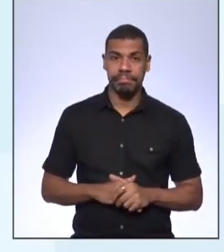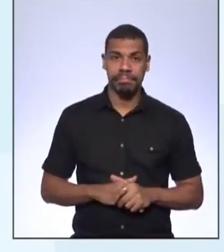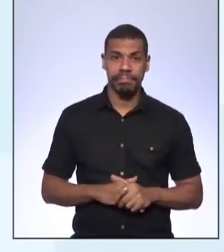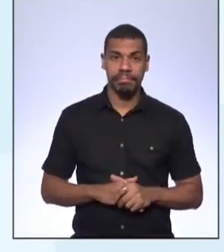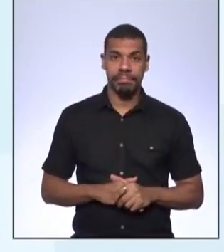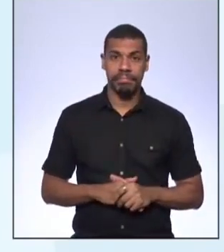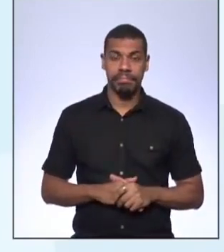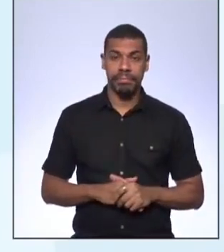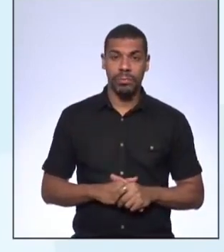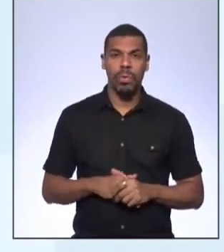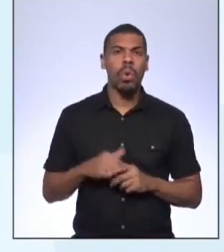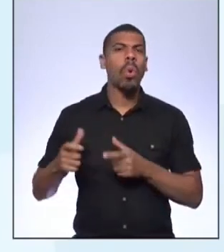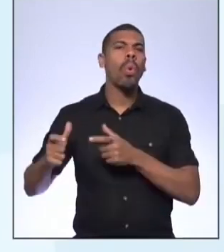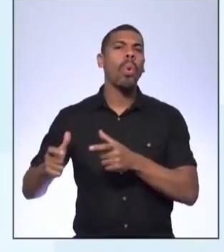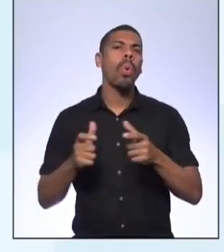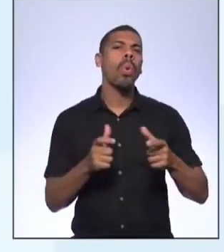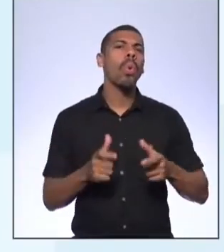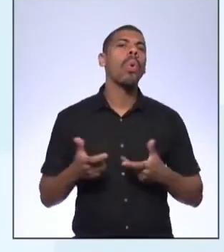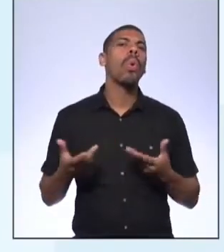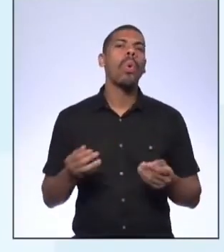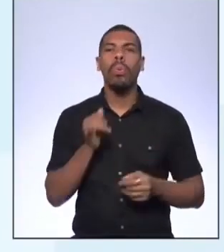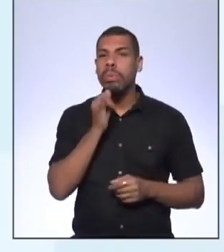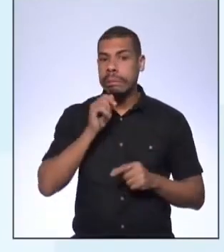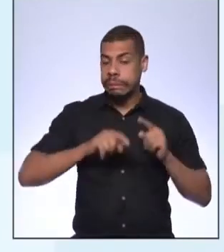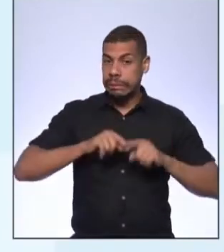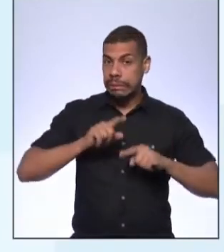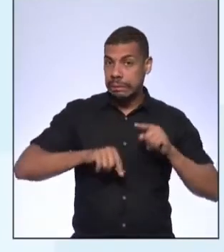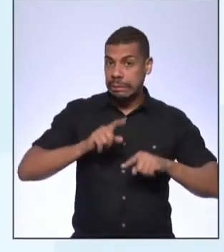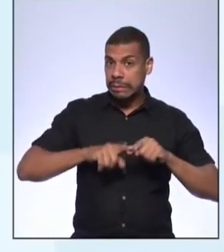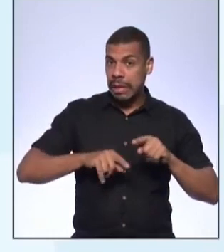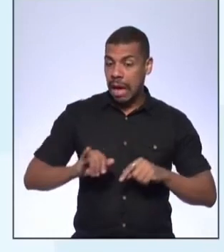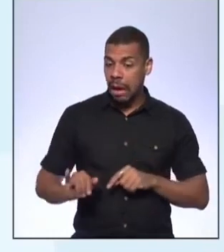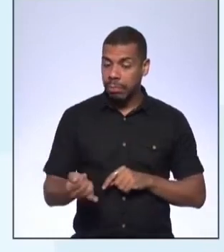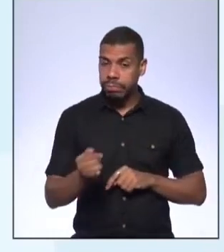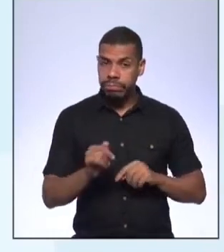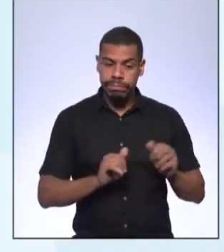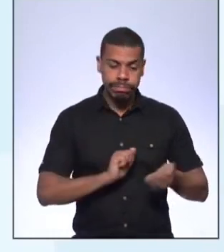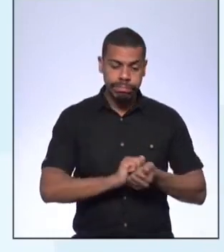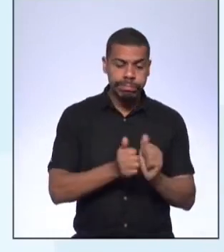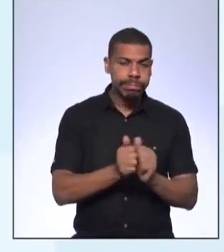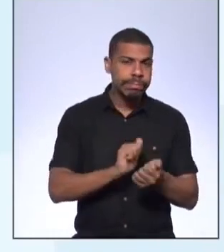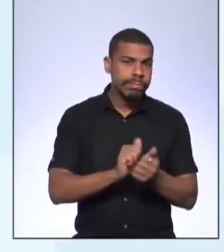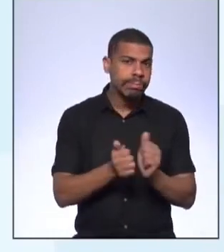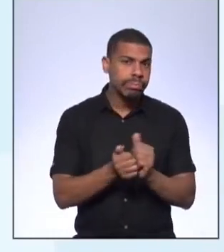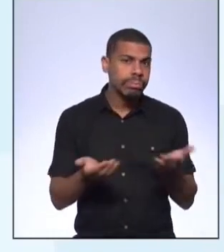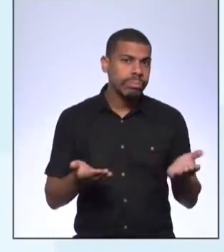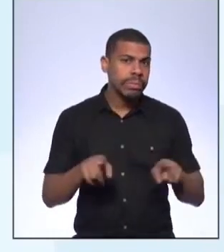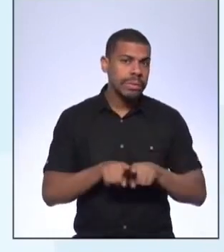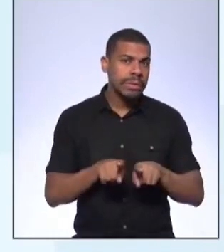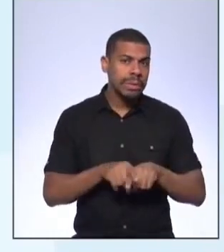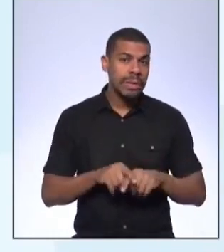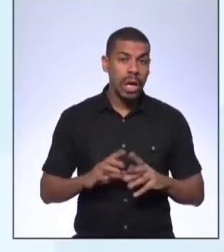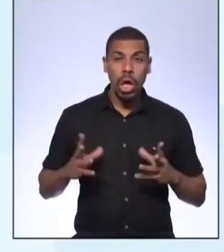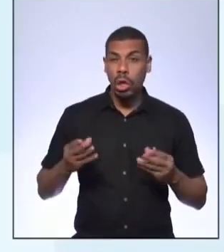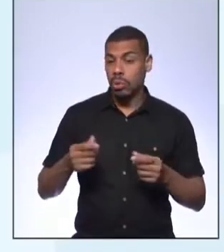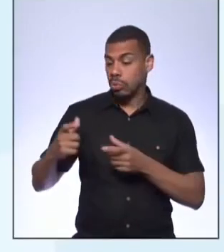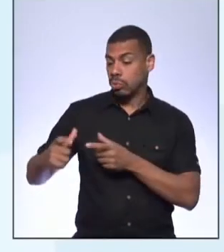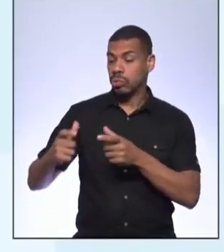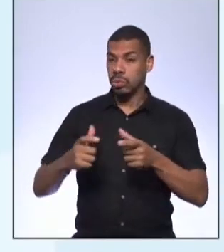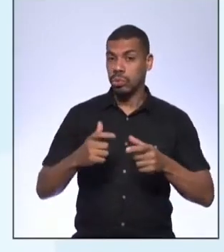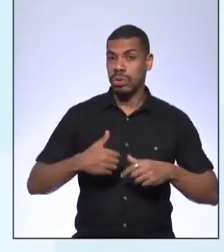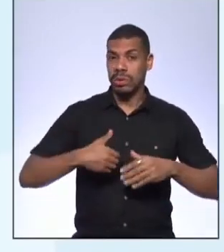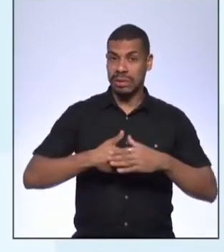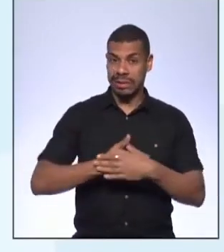O local e alguns materiais foram aproveitados aí. Então, esse local, desde o período dos